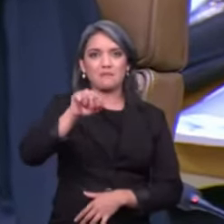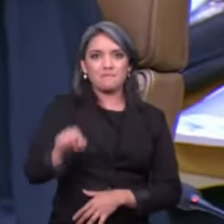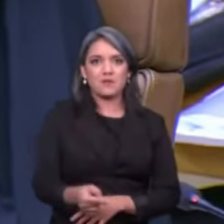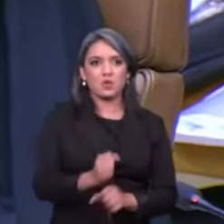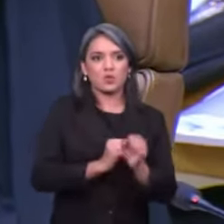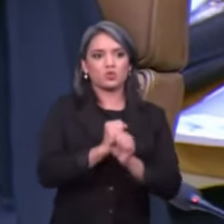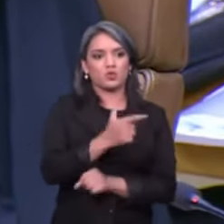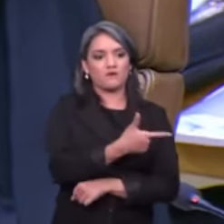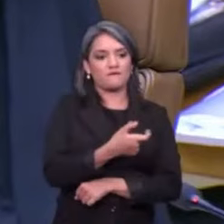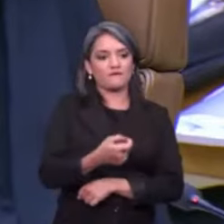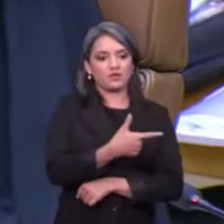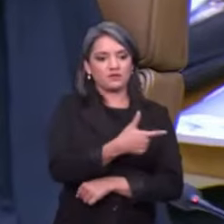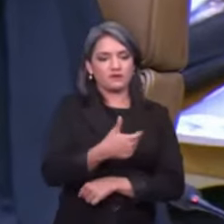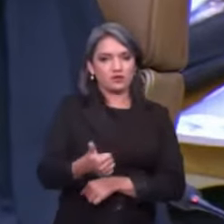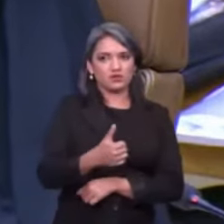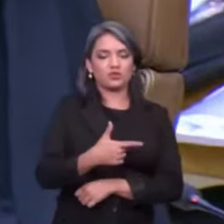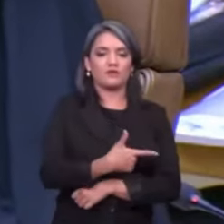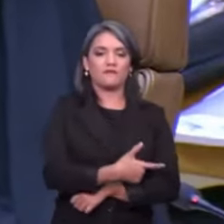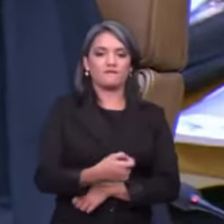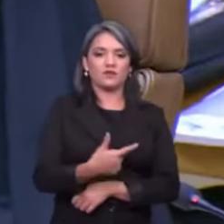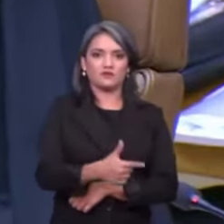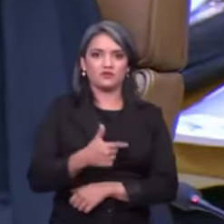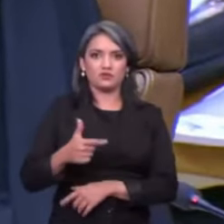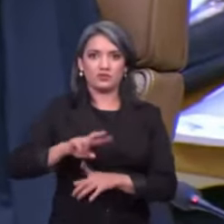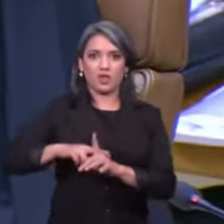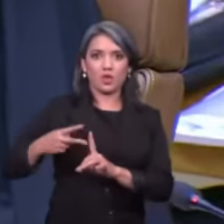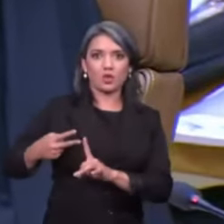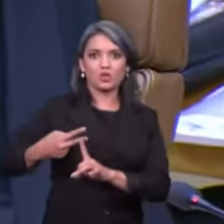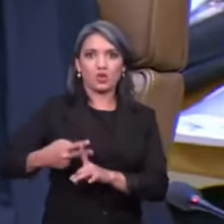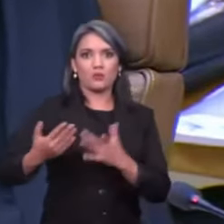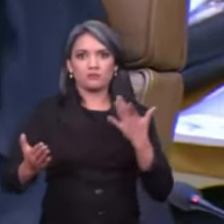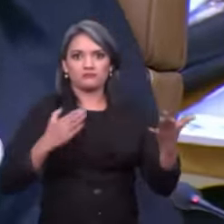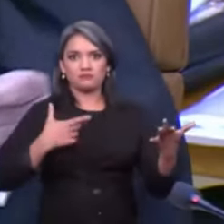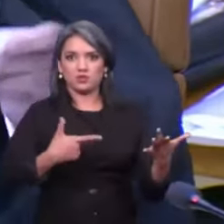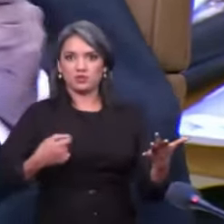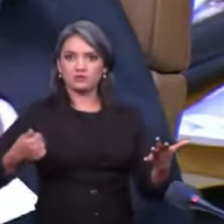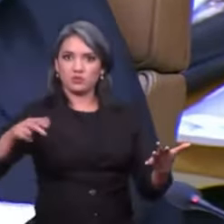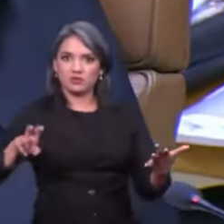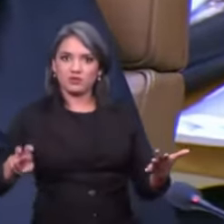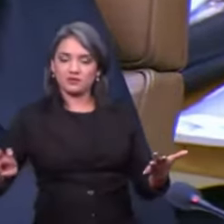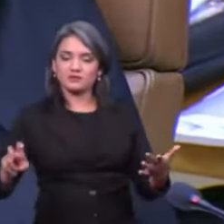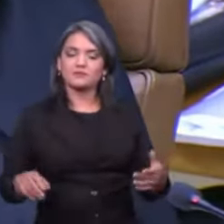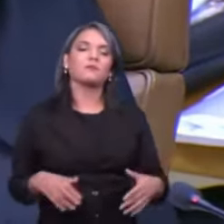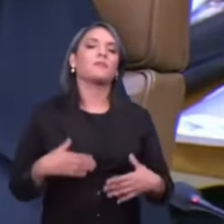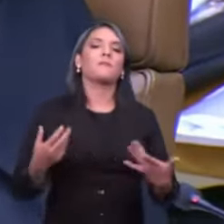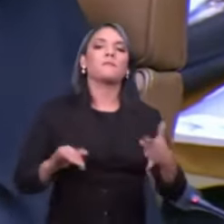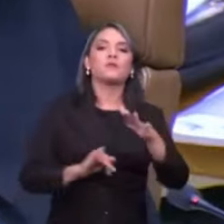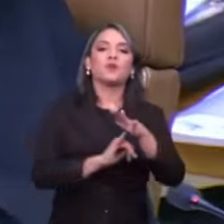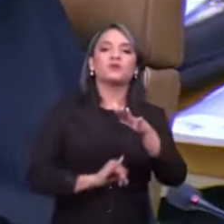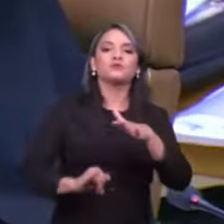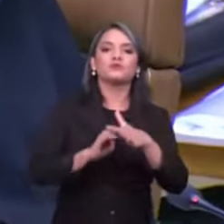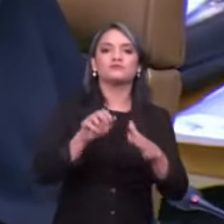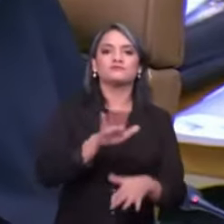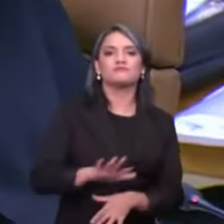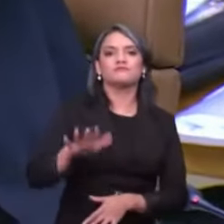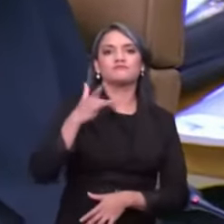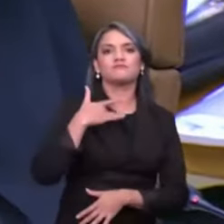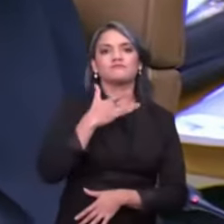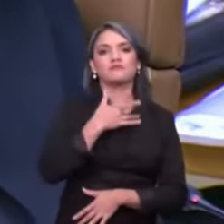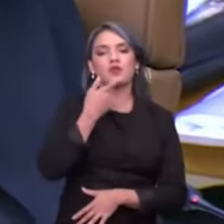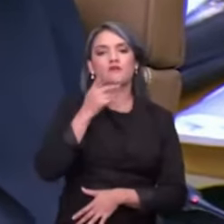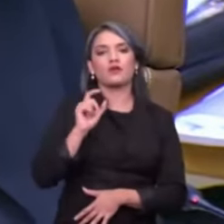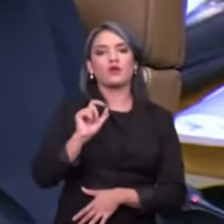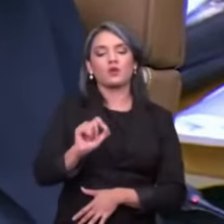2022, ou o dobro do que era em 2015. O acordo com os Institutos Nacionais de Saúde, 85% da